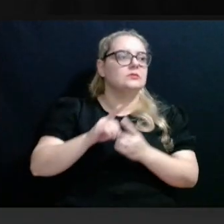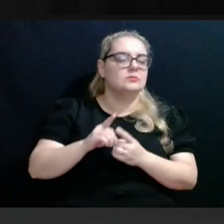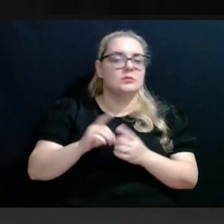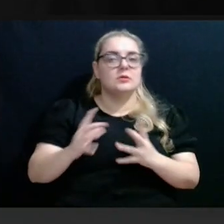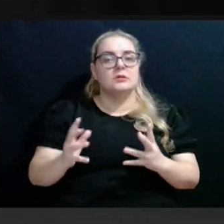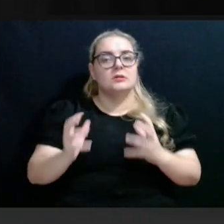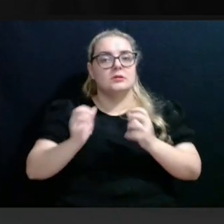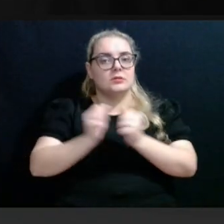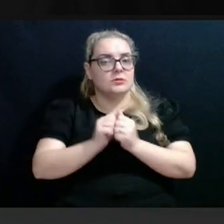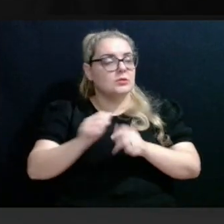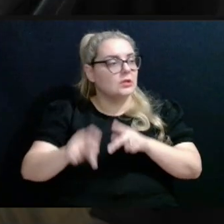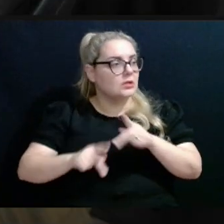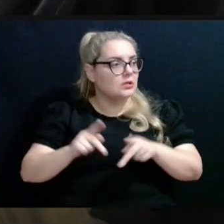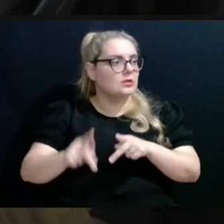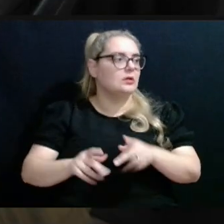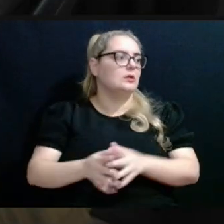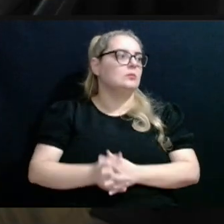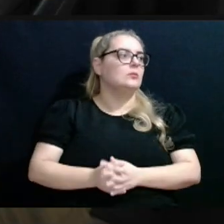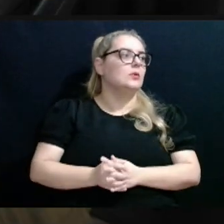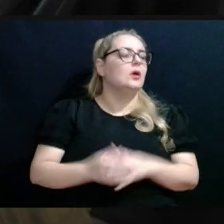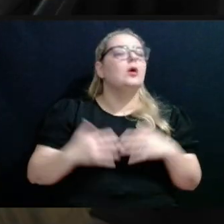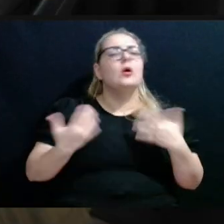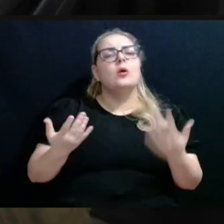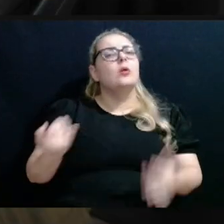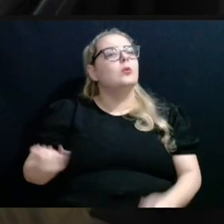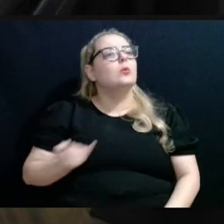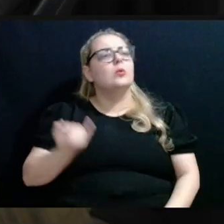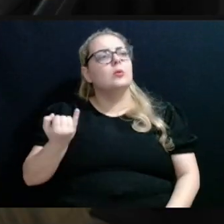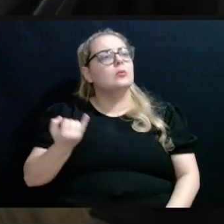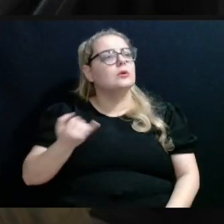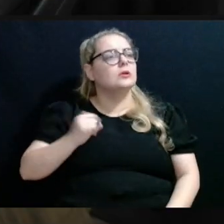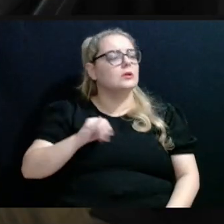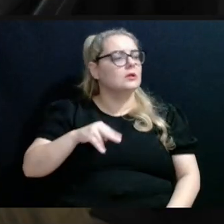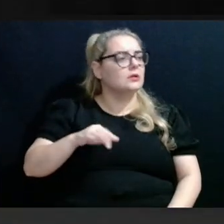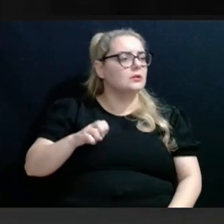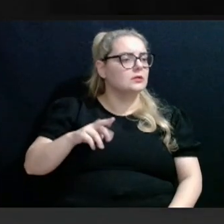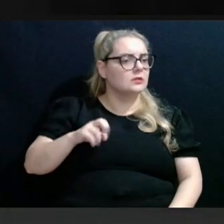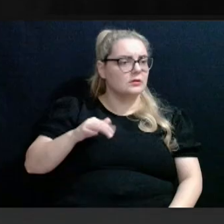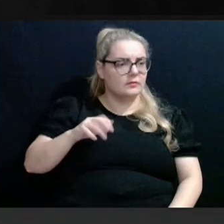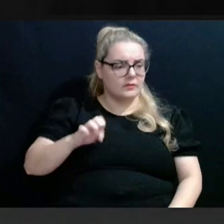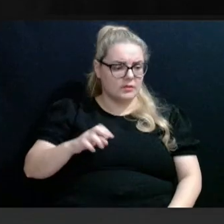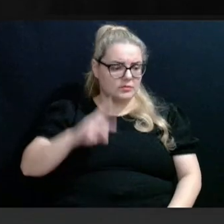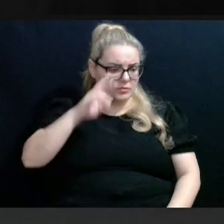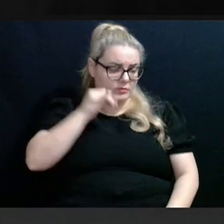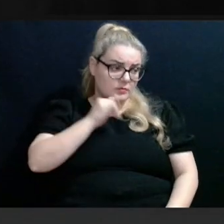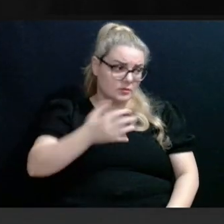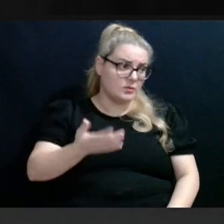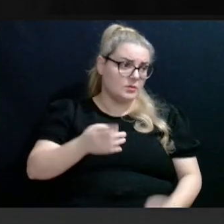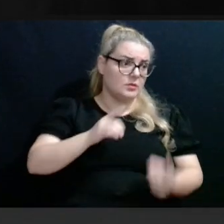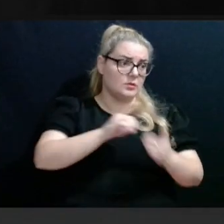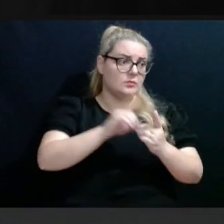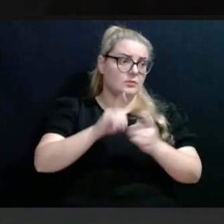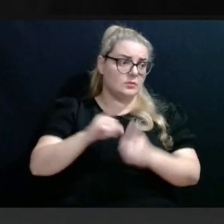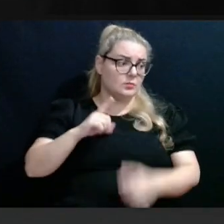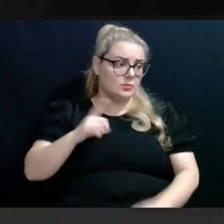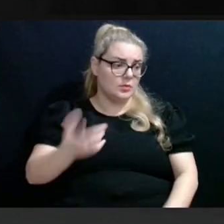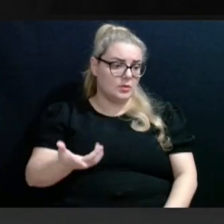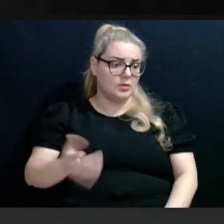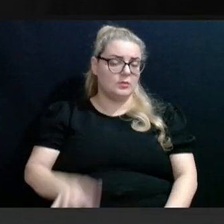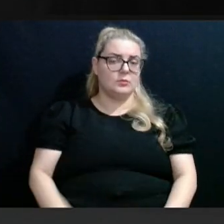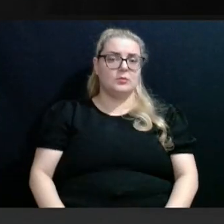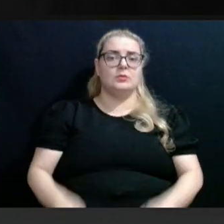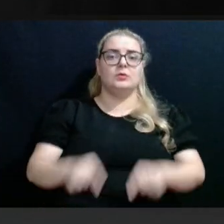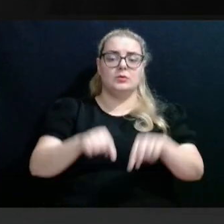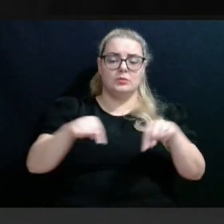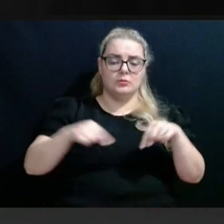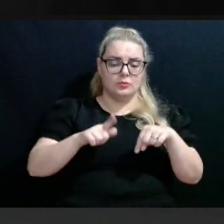a população, qual que é a importância dessa interface com o senhor? O senhor falou, olha, a gente tem aí o atendimento no